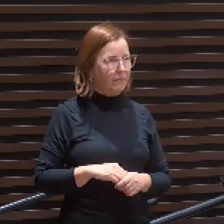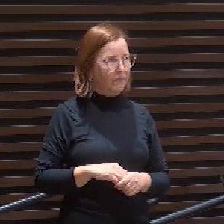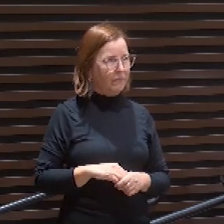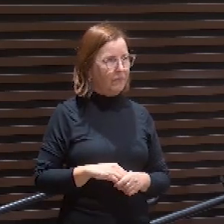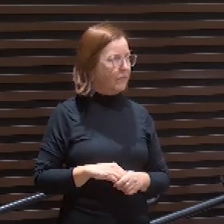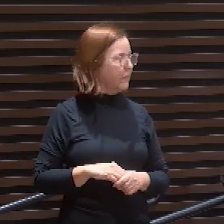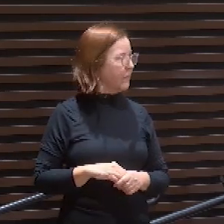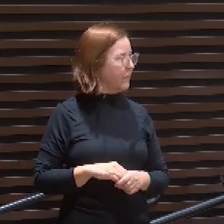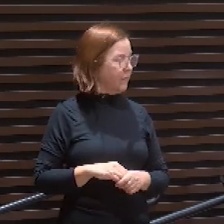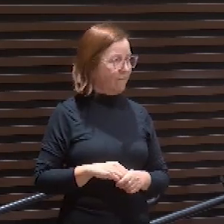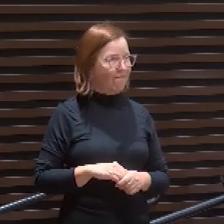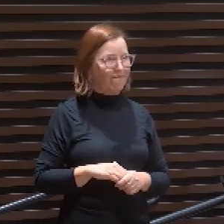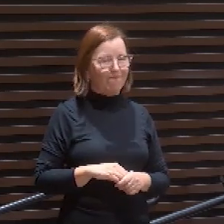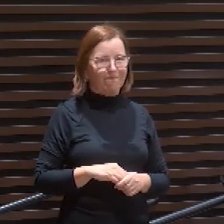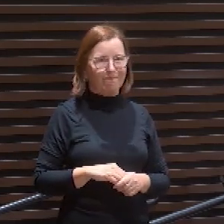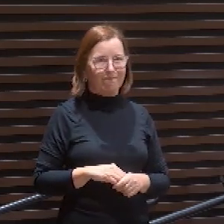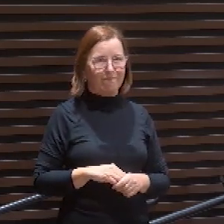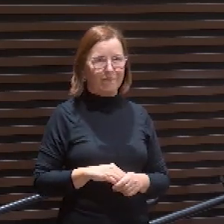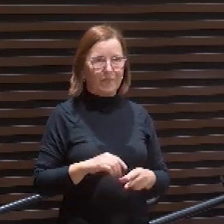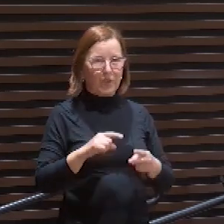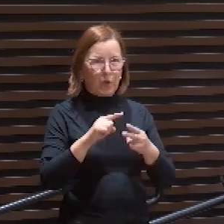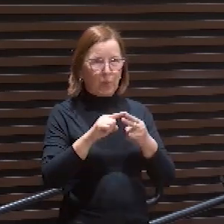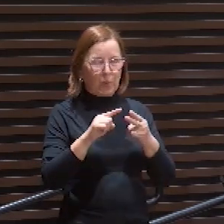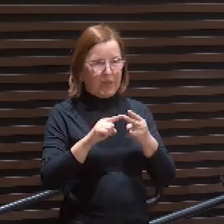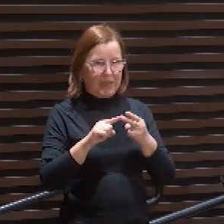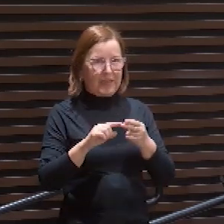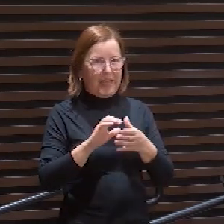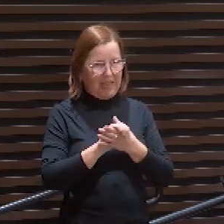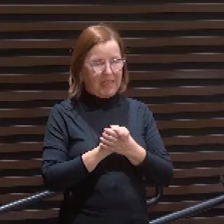Ananias e Safira é a mesma coisa.